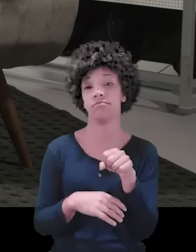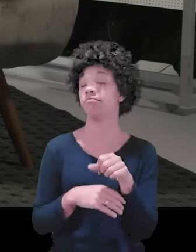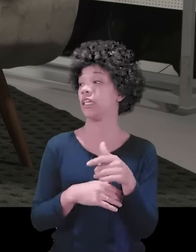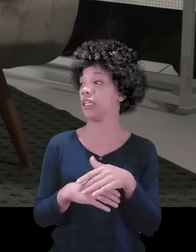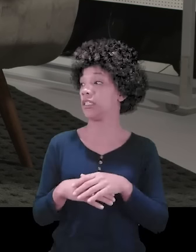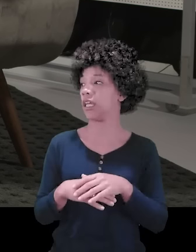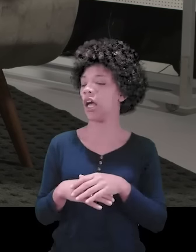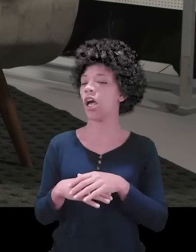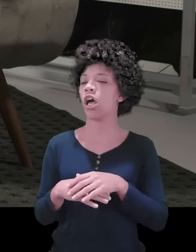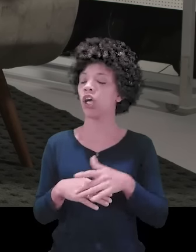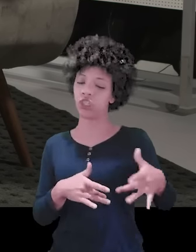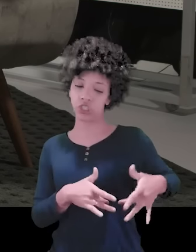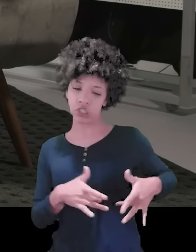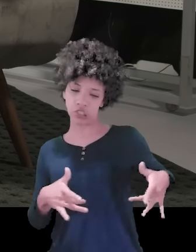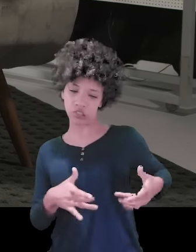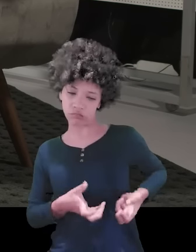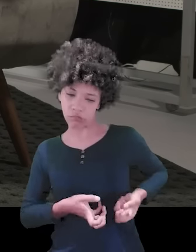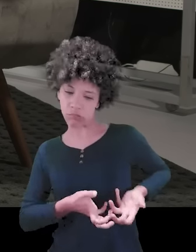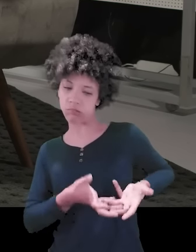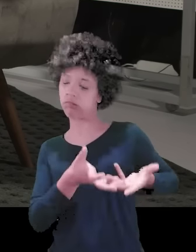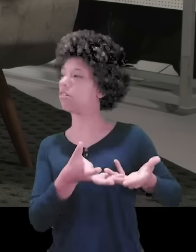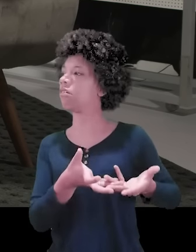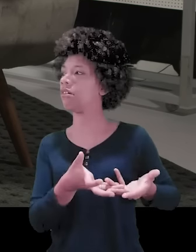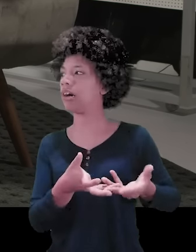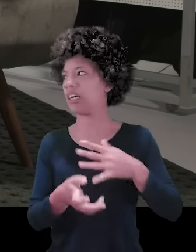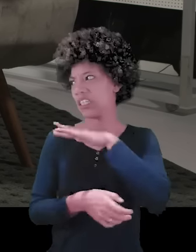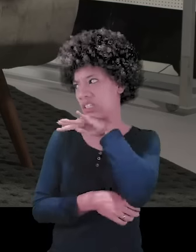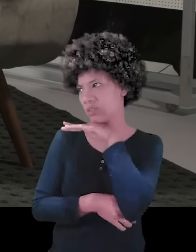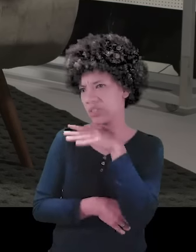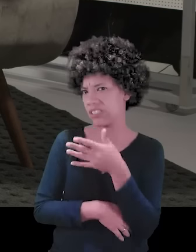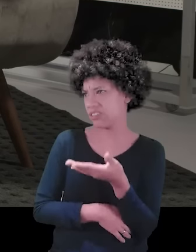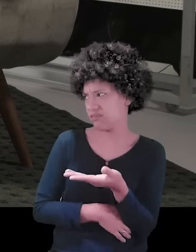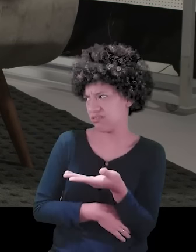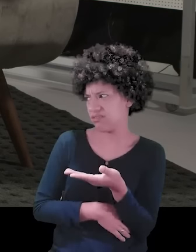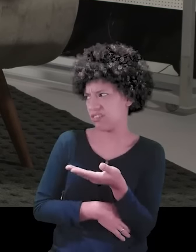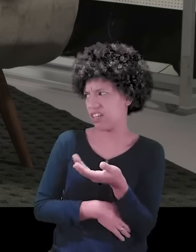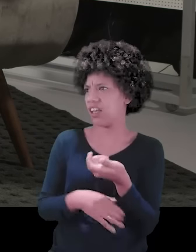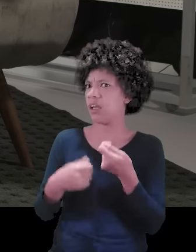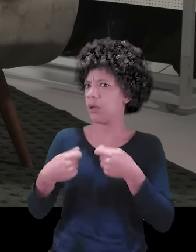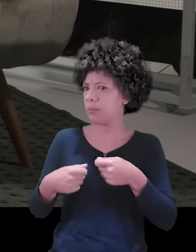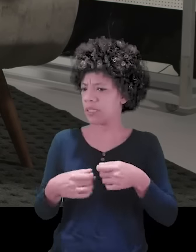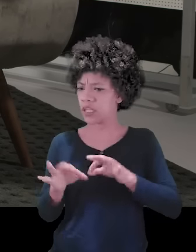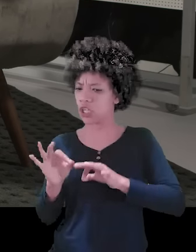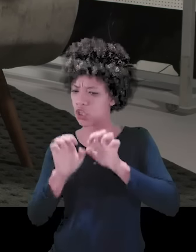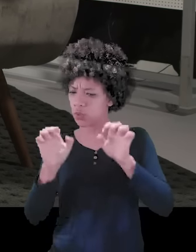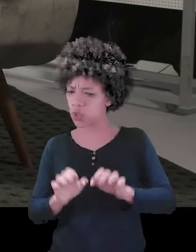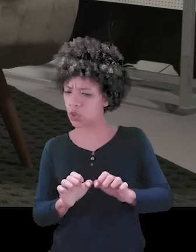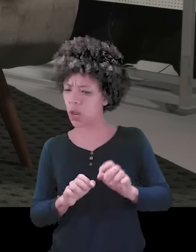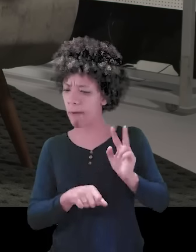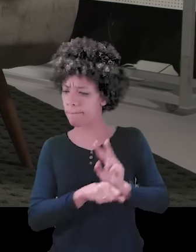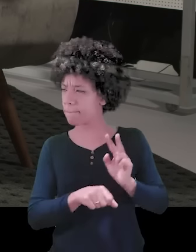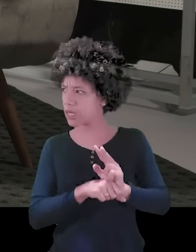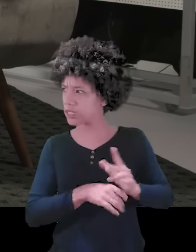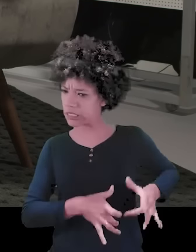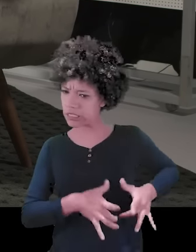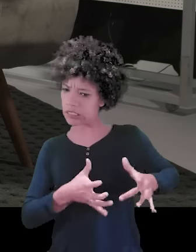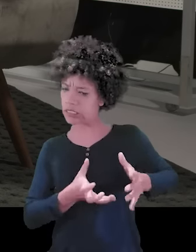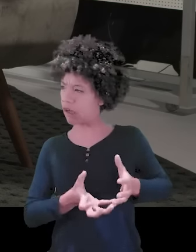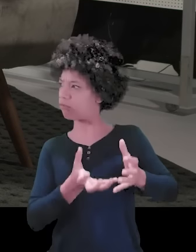cipós tirei o seu Rim é um link num num tá legal isso né E precisa de uma estrutura para manter aquele ruim